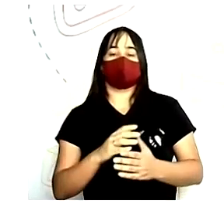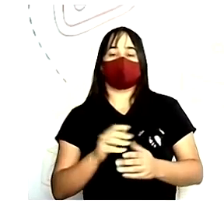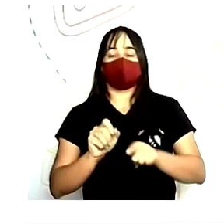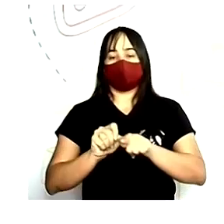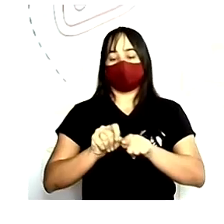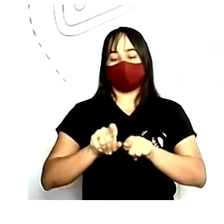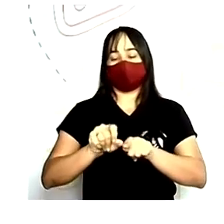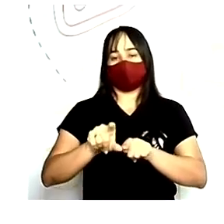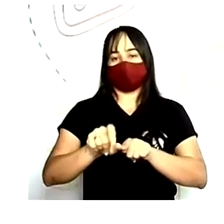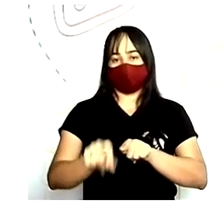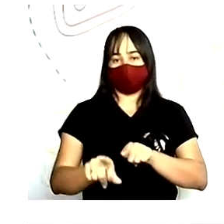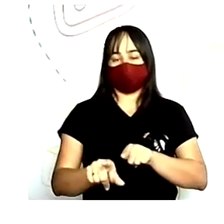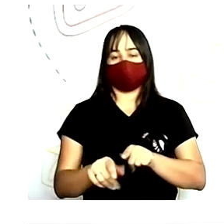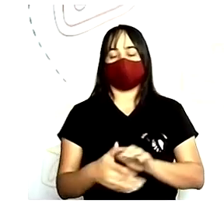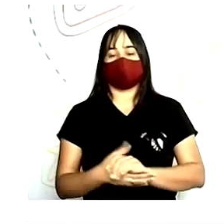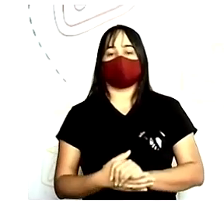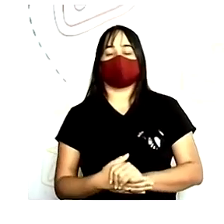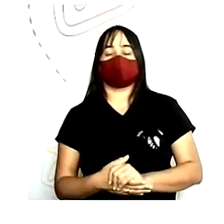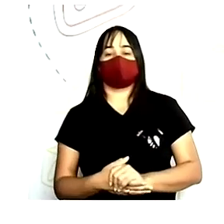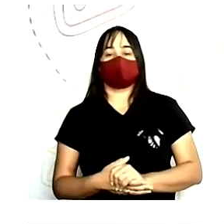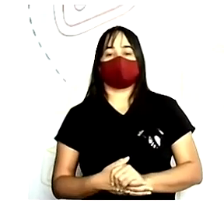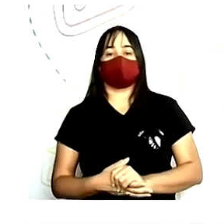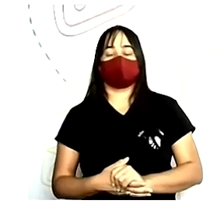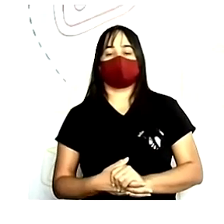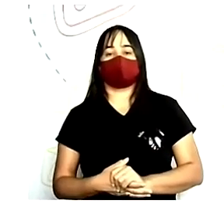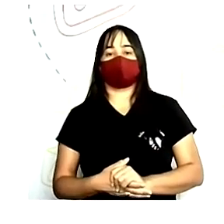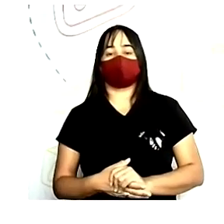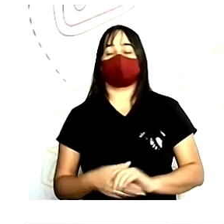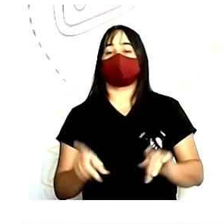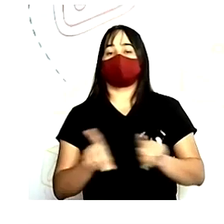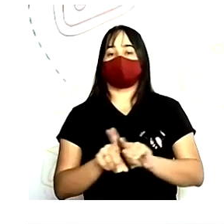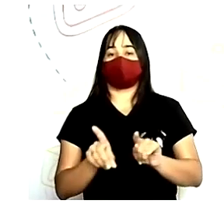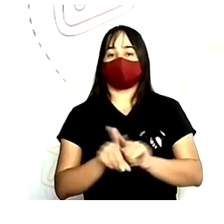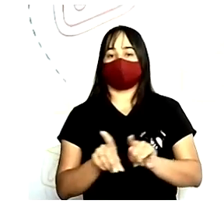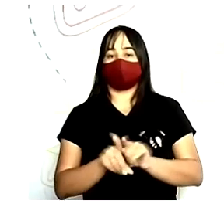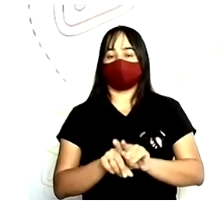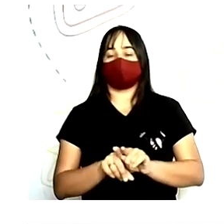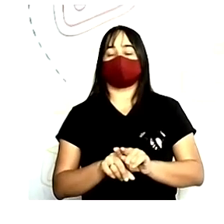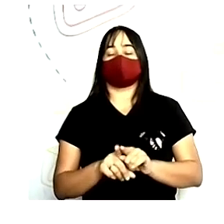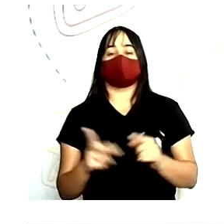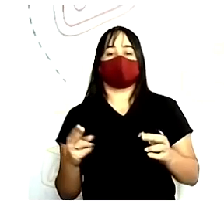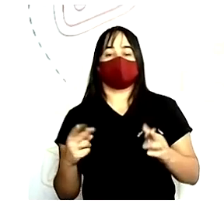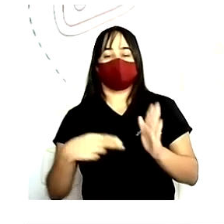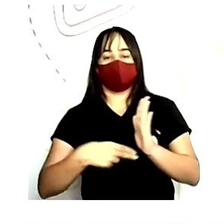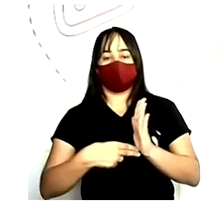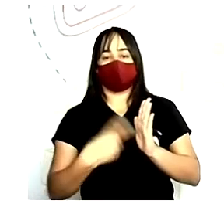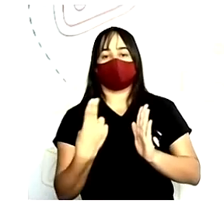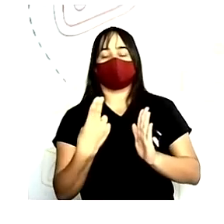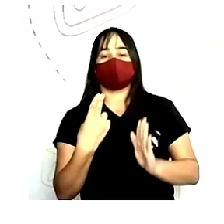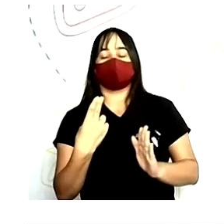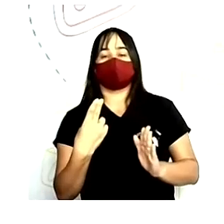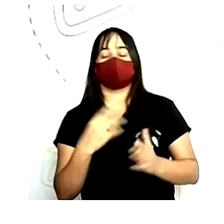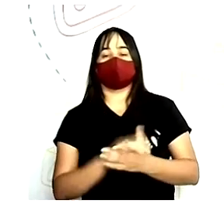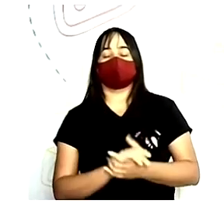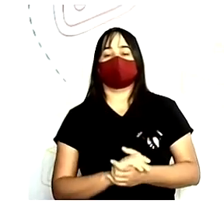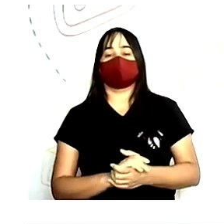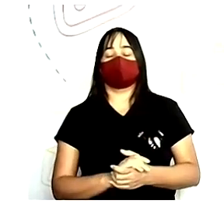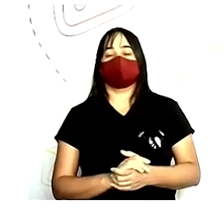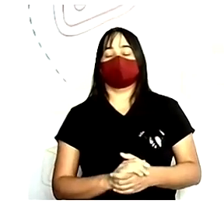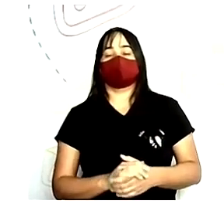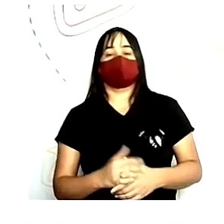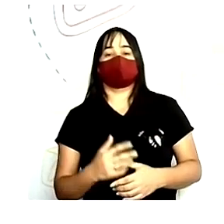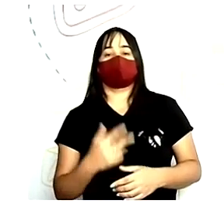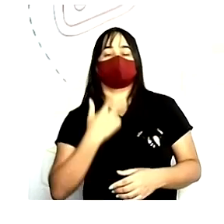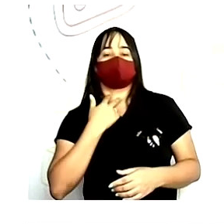espermatozoide no óvulo e daí não vai ter gravidez. Mas também, como eu disse, no mesmo caso da laqueadura, é definitivo. Ele nunca mais vai